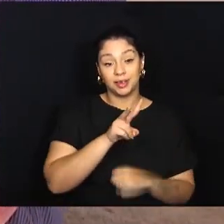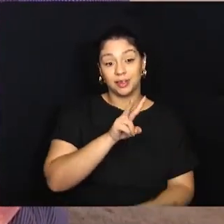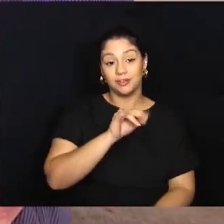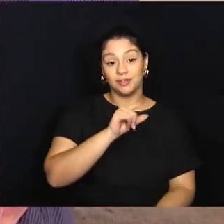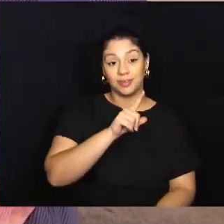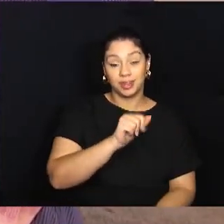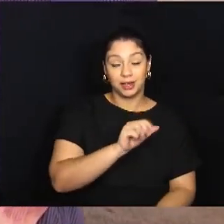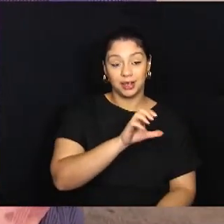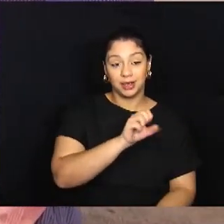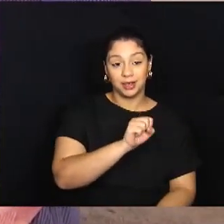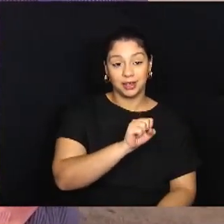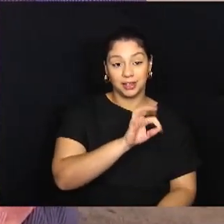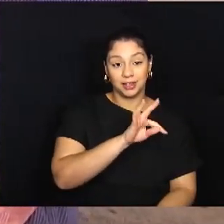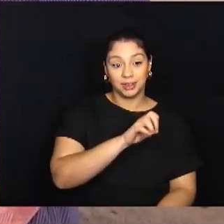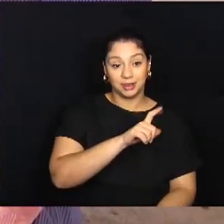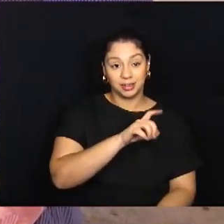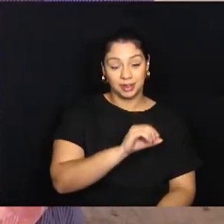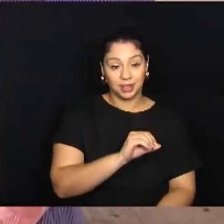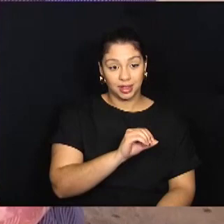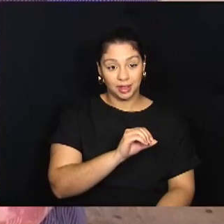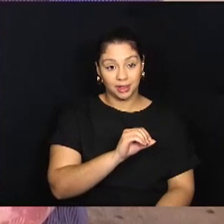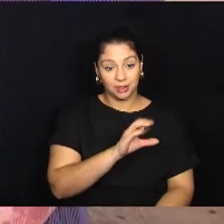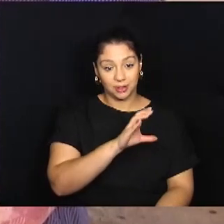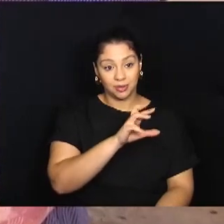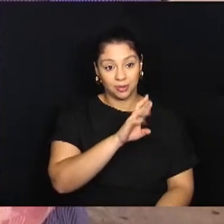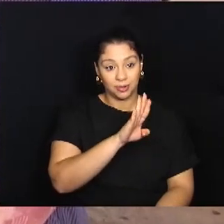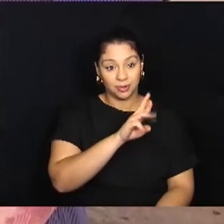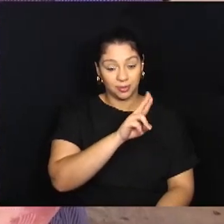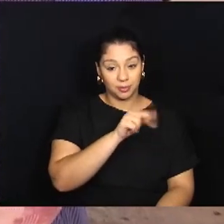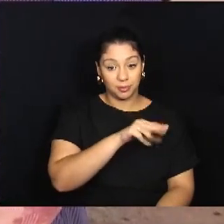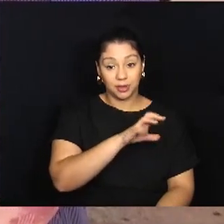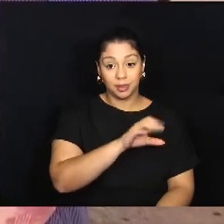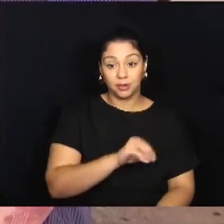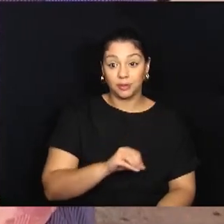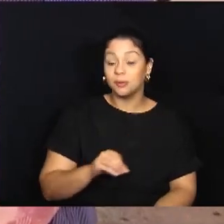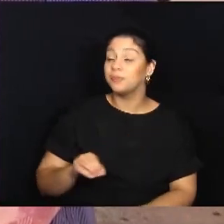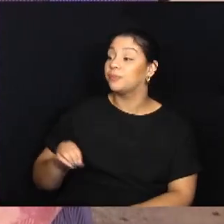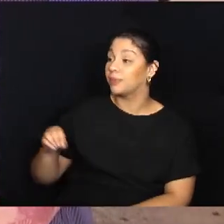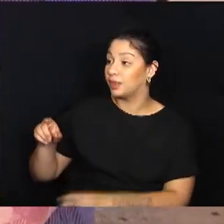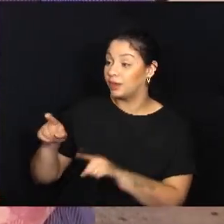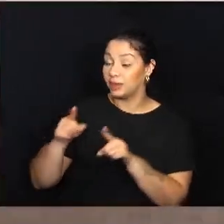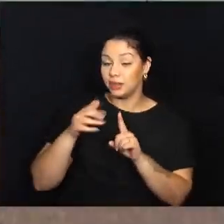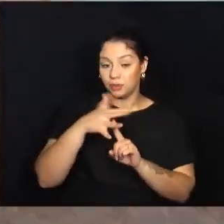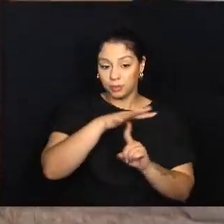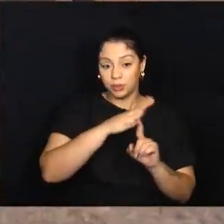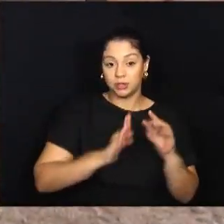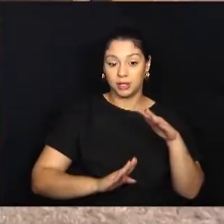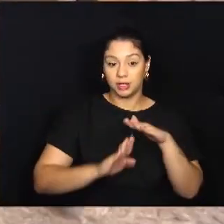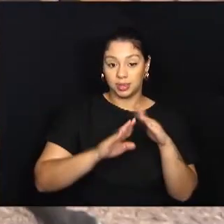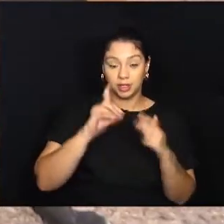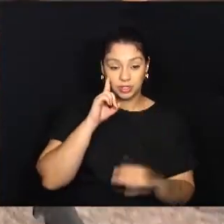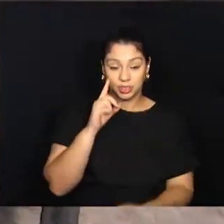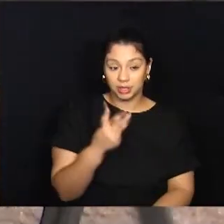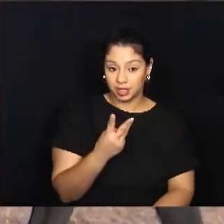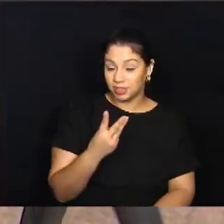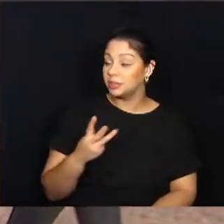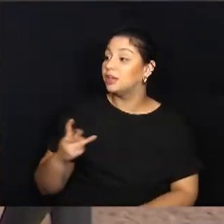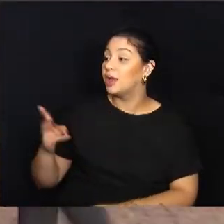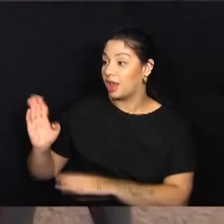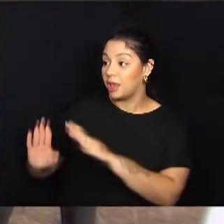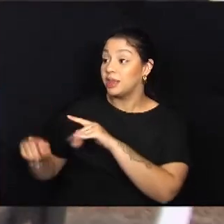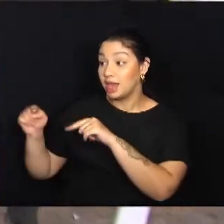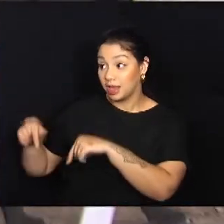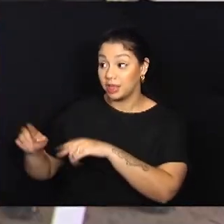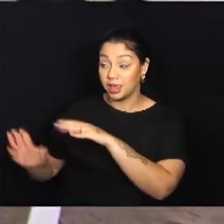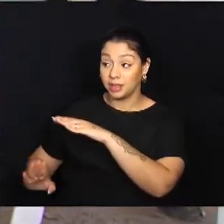Bosque. Tá. No Bosque vai até um pouquinho, vai até agosto, né? O comecinho de agosto, dia 3, O Bosque né? vai até o dia 3 e aqui até o dia 28.